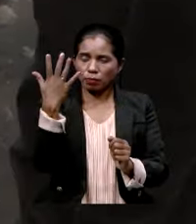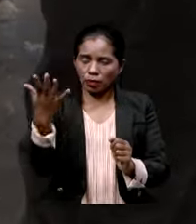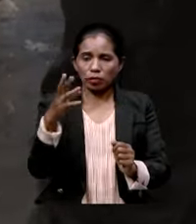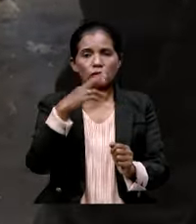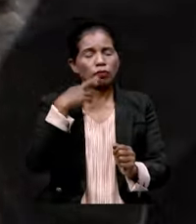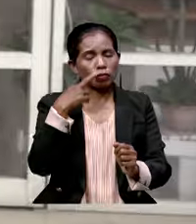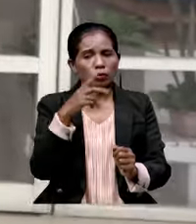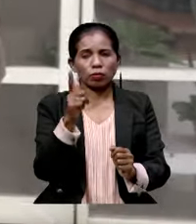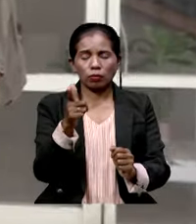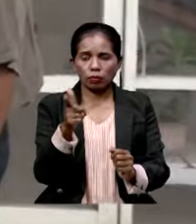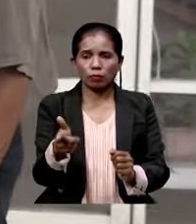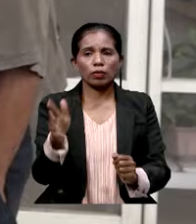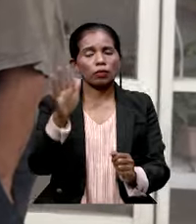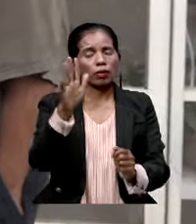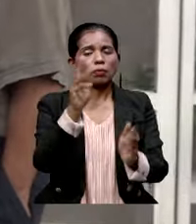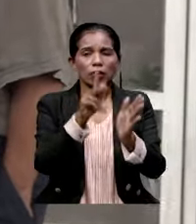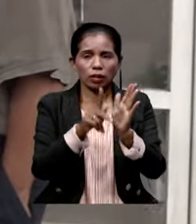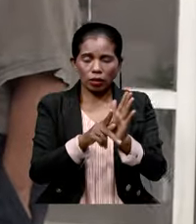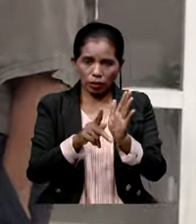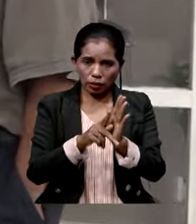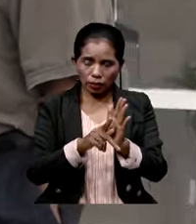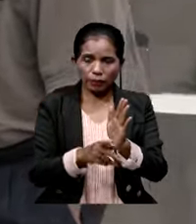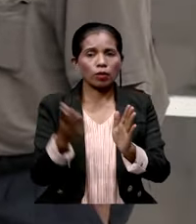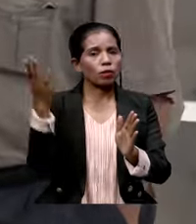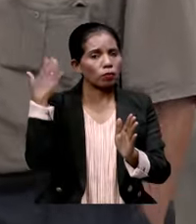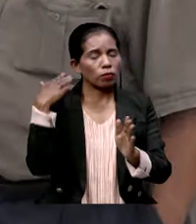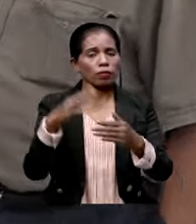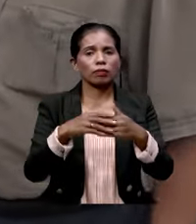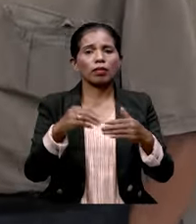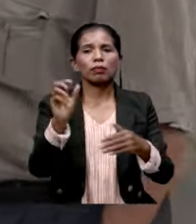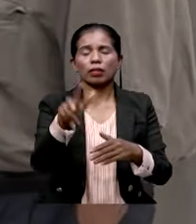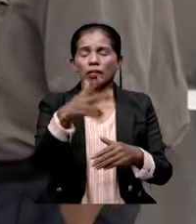kilograma ruanulo resin lima, nebe antes ne, dólar sanulo resin tolu,